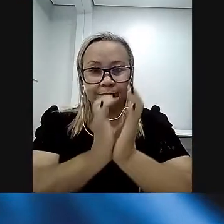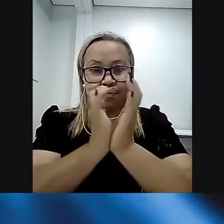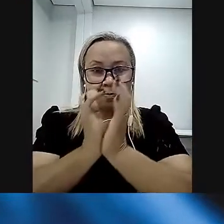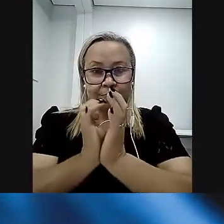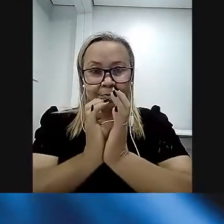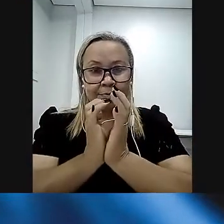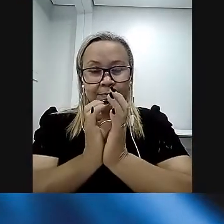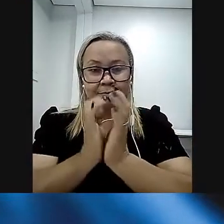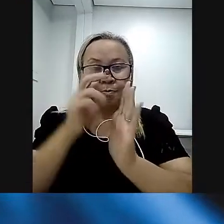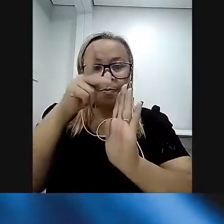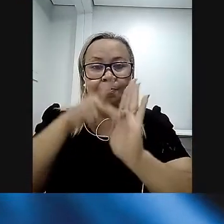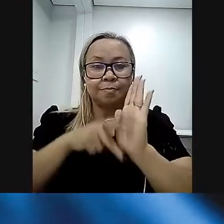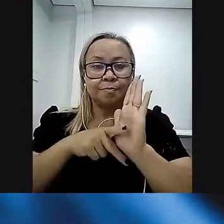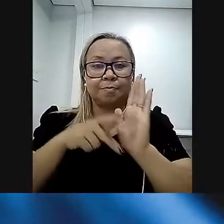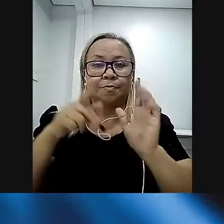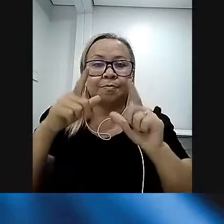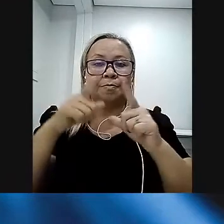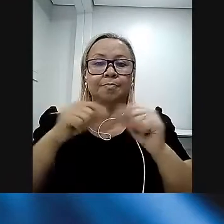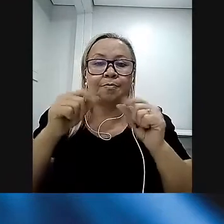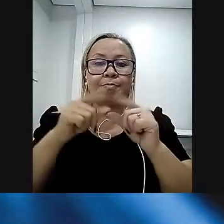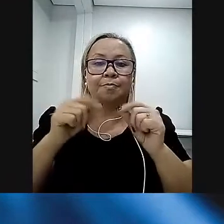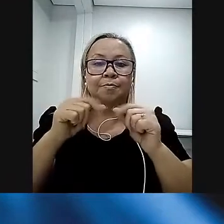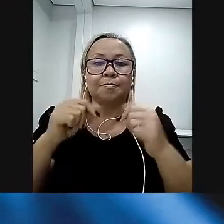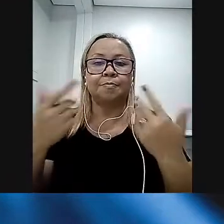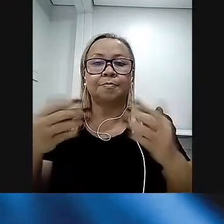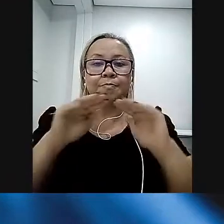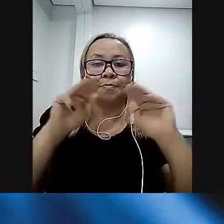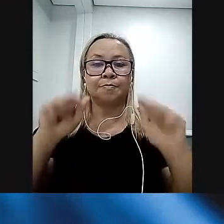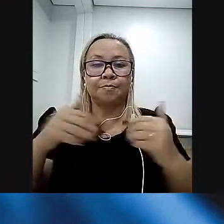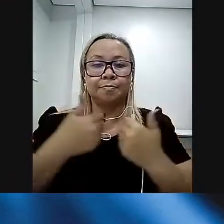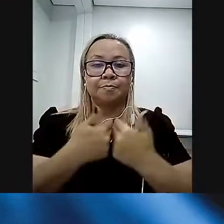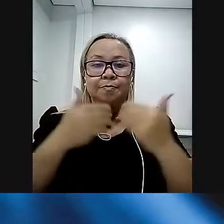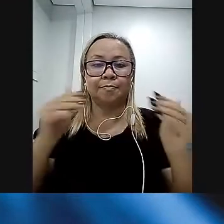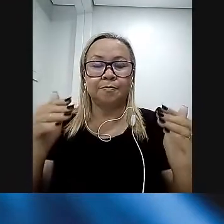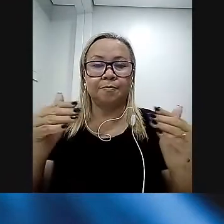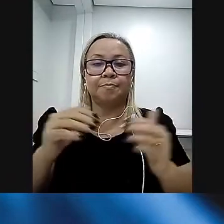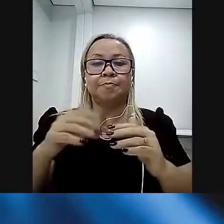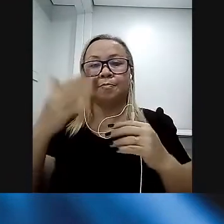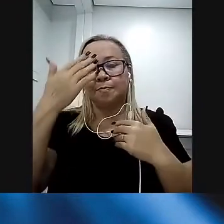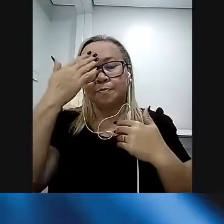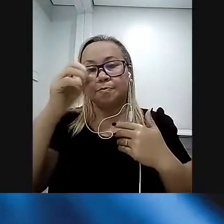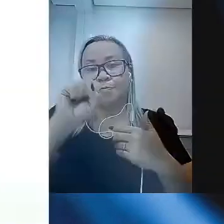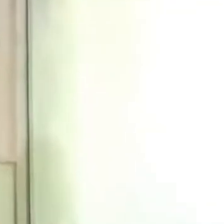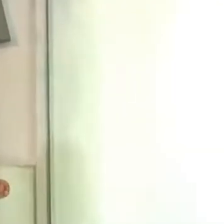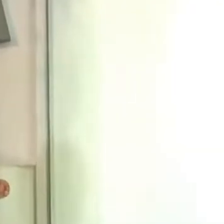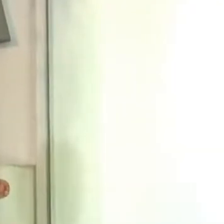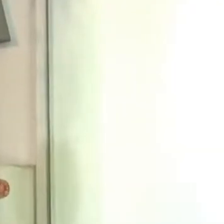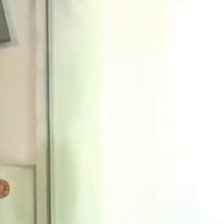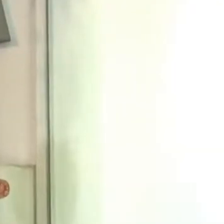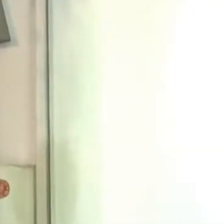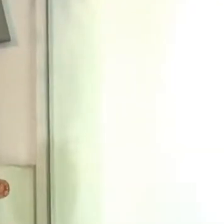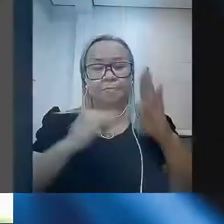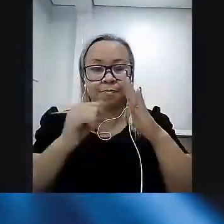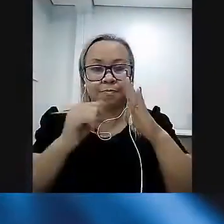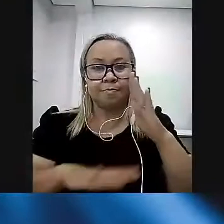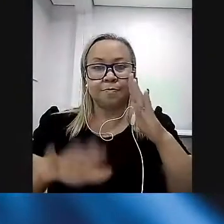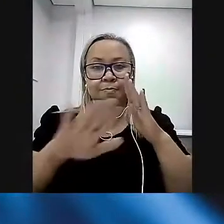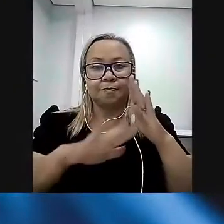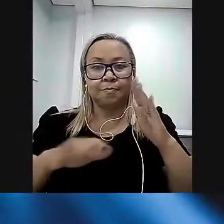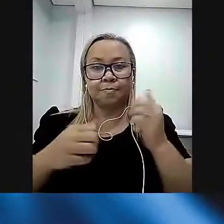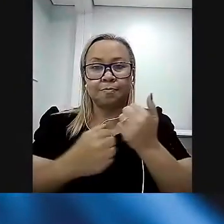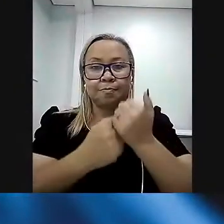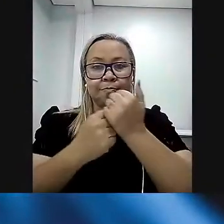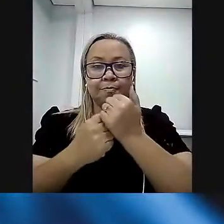do projeto Brasília Céu Aberto, agradecer ao SESI e a todas as instituições que estão apoiando